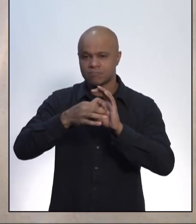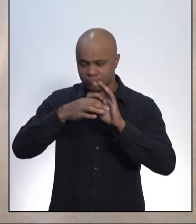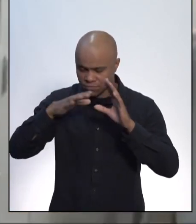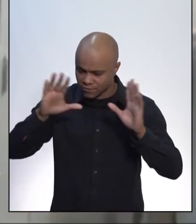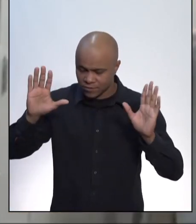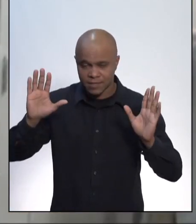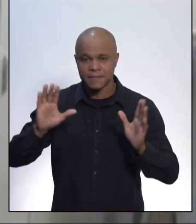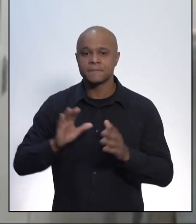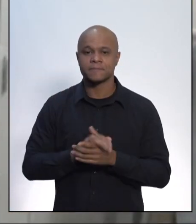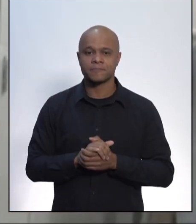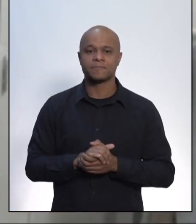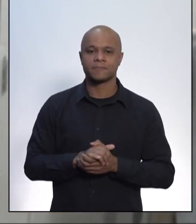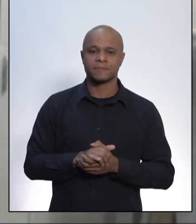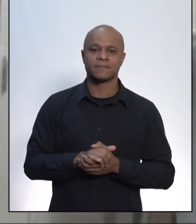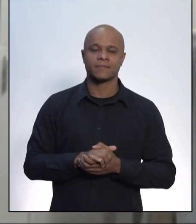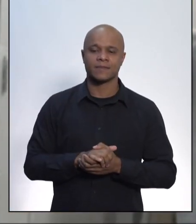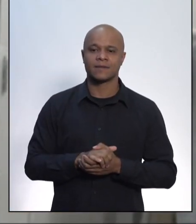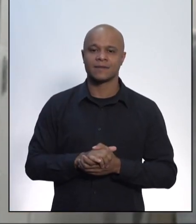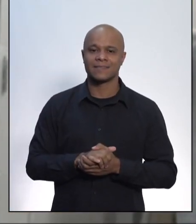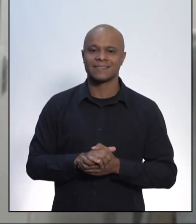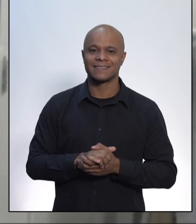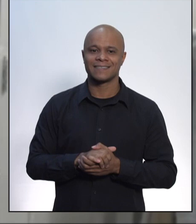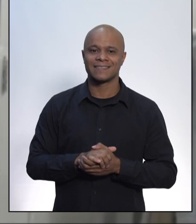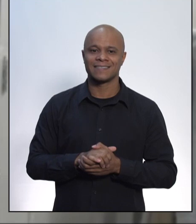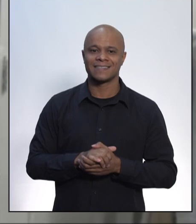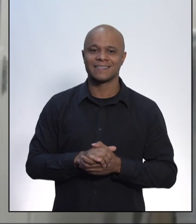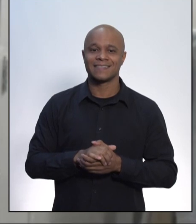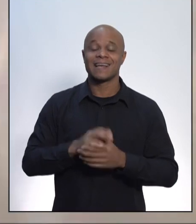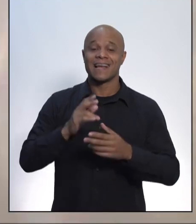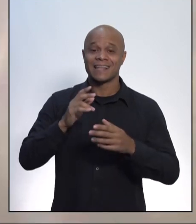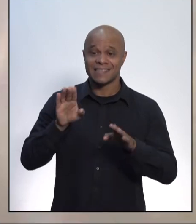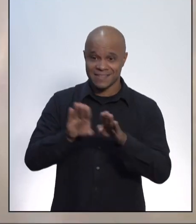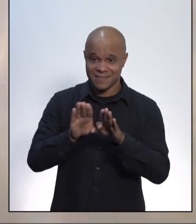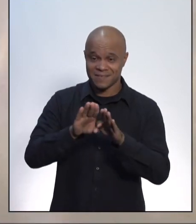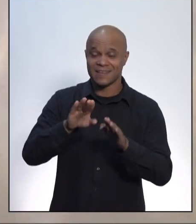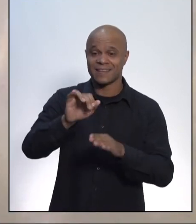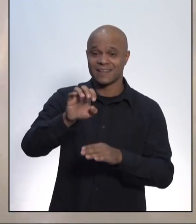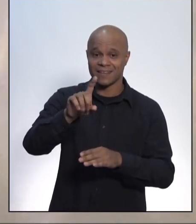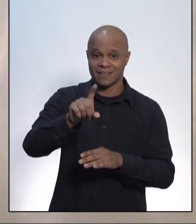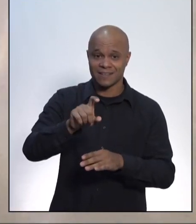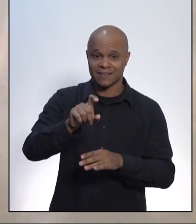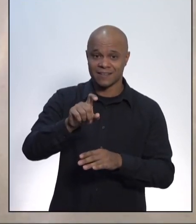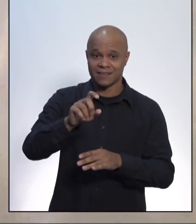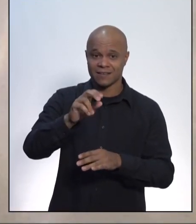privado. E é bacana o pessoal seguir também o Instagram do Explicae, né? Explicae.